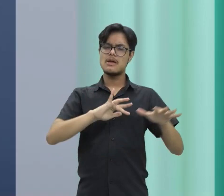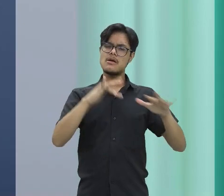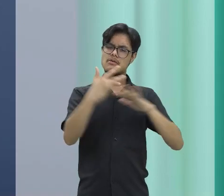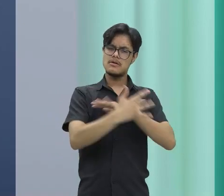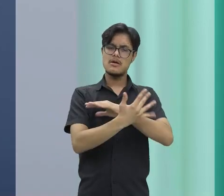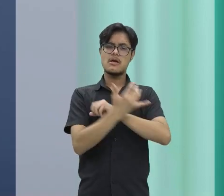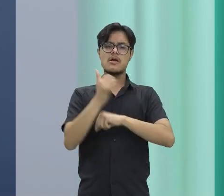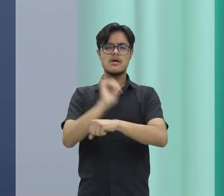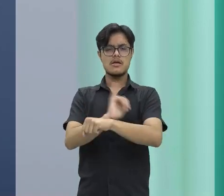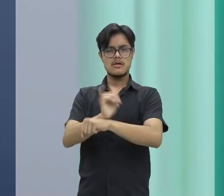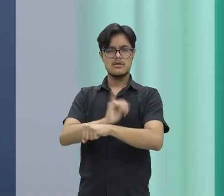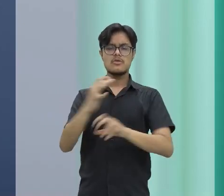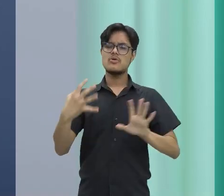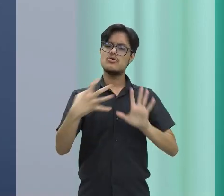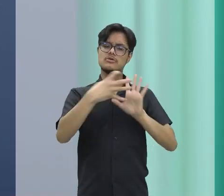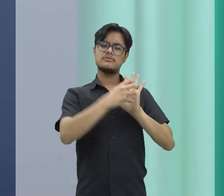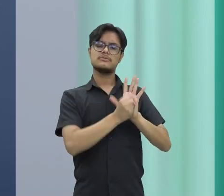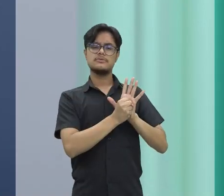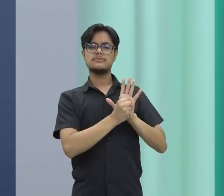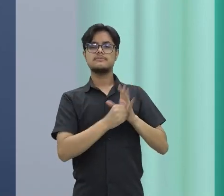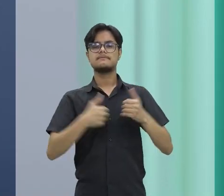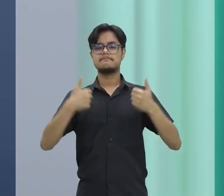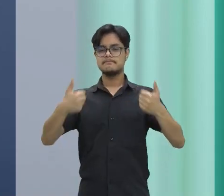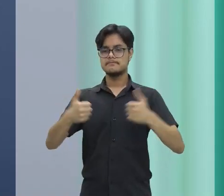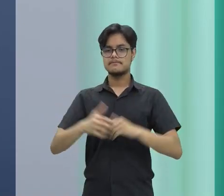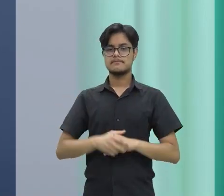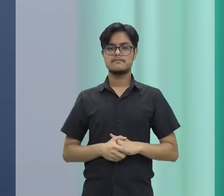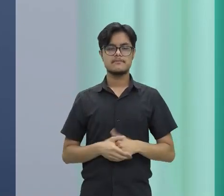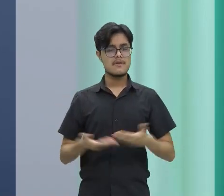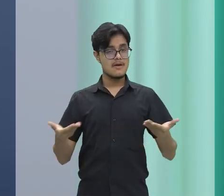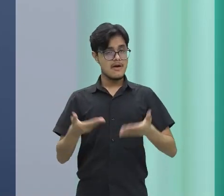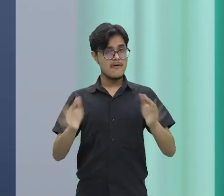redes sociais, se inscreva no nosso canal do YouTube. E